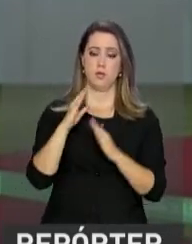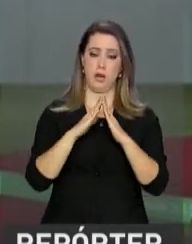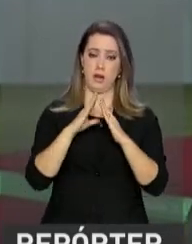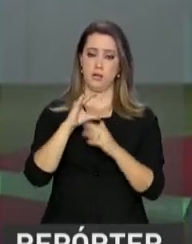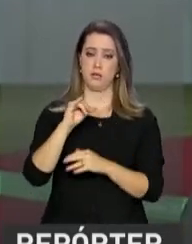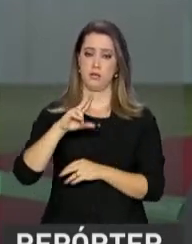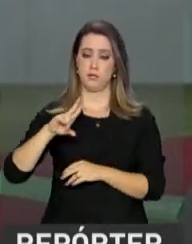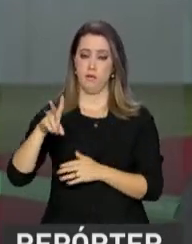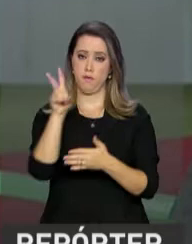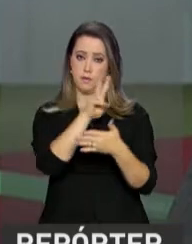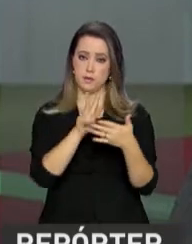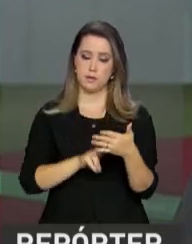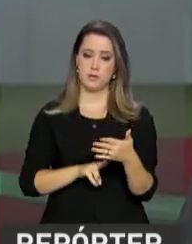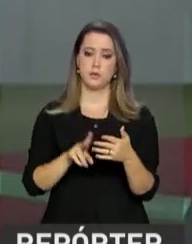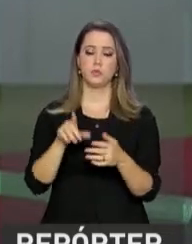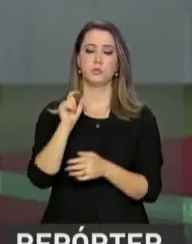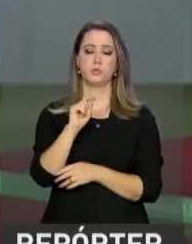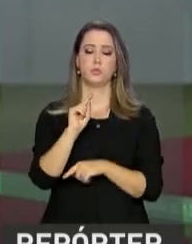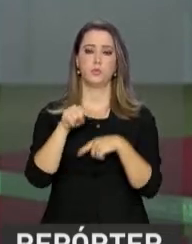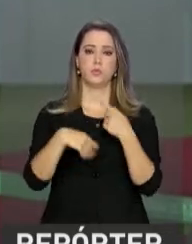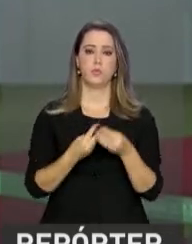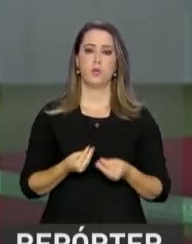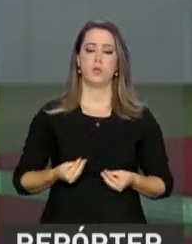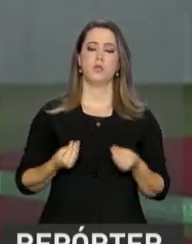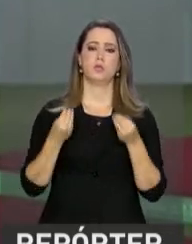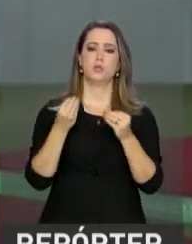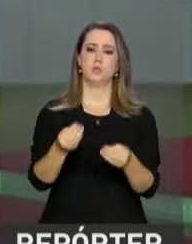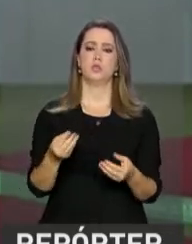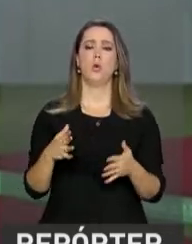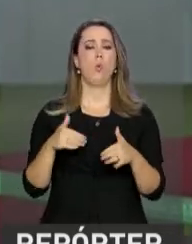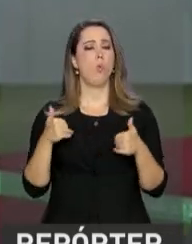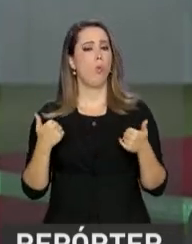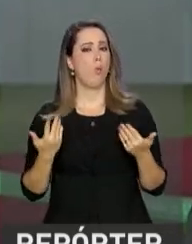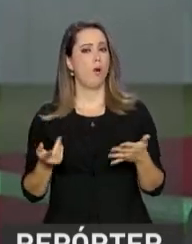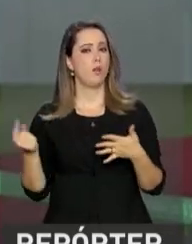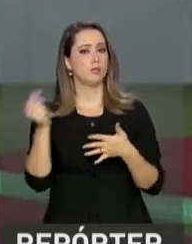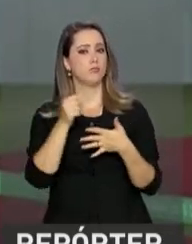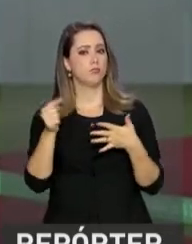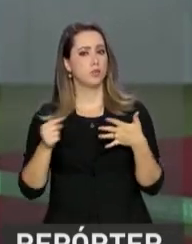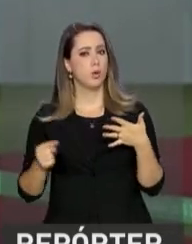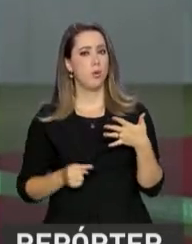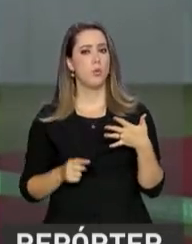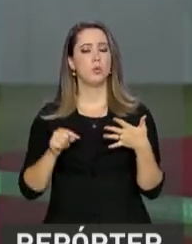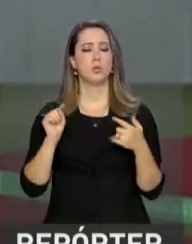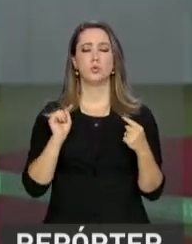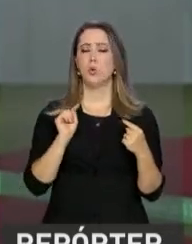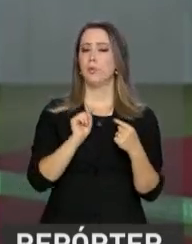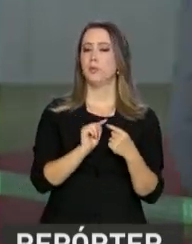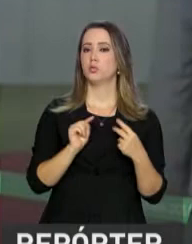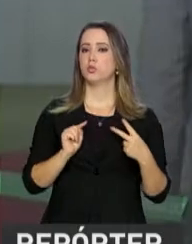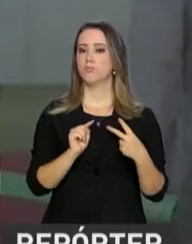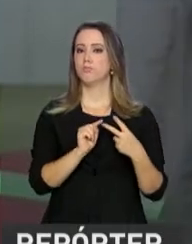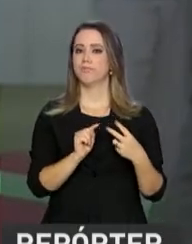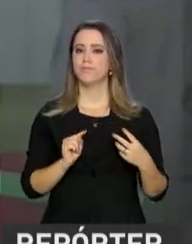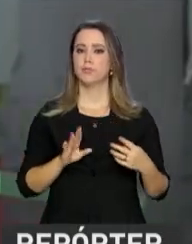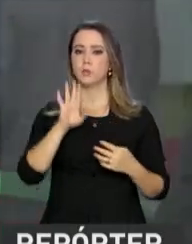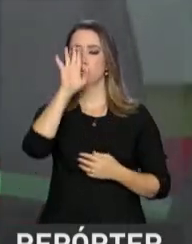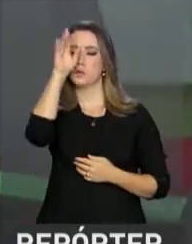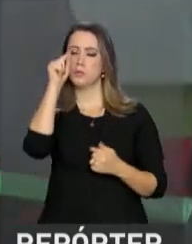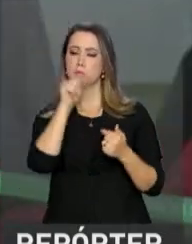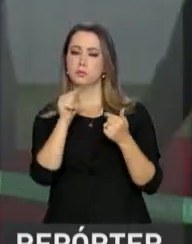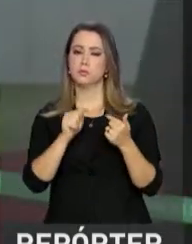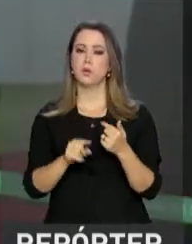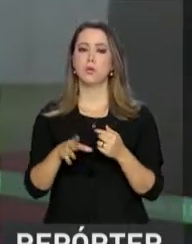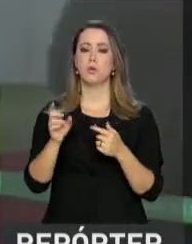mensagem ela traga aí justamente um panorama das ações do governo também indica a aí as metas e prioridades do executivo